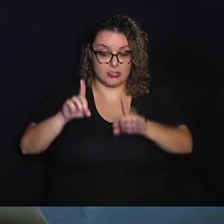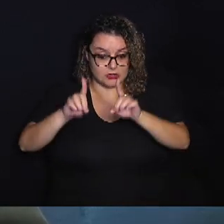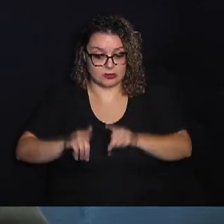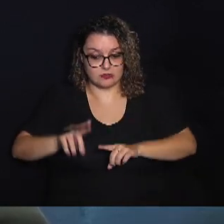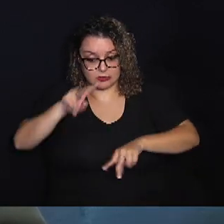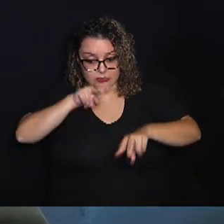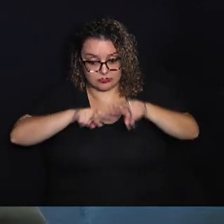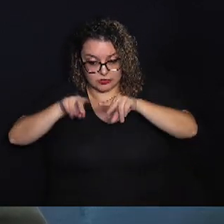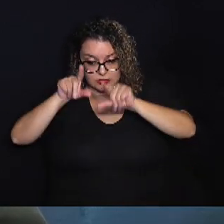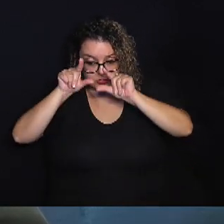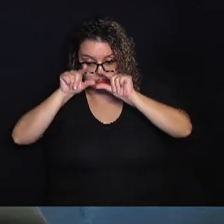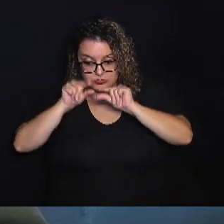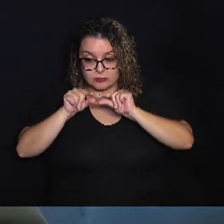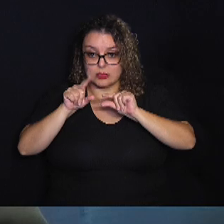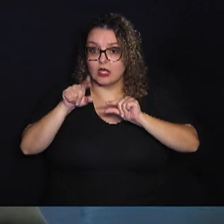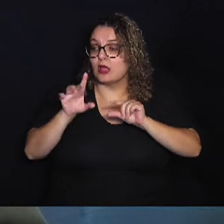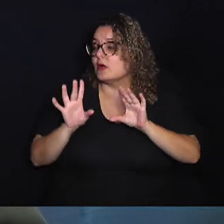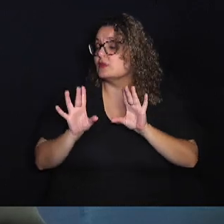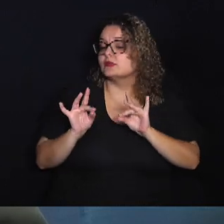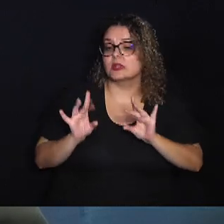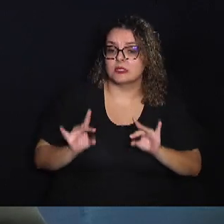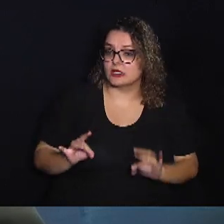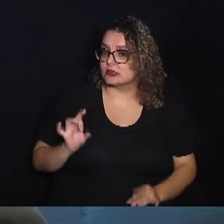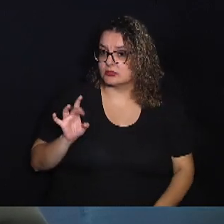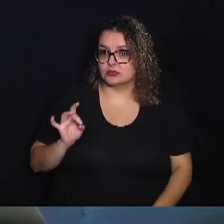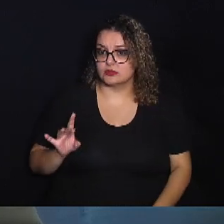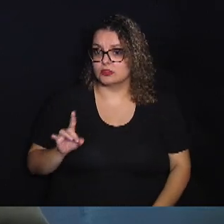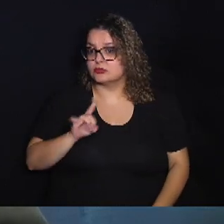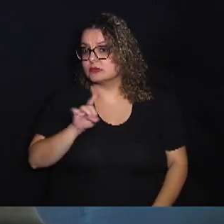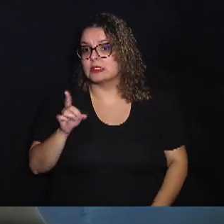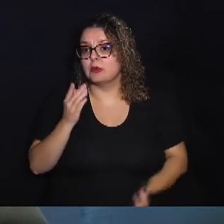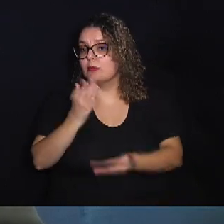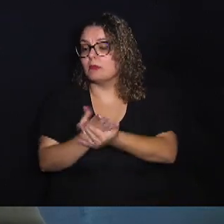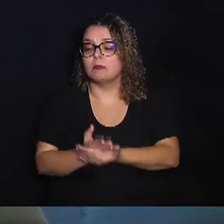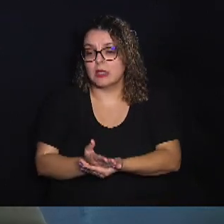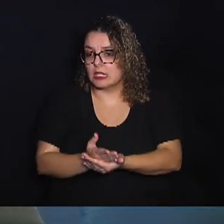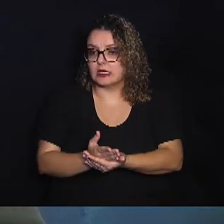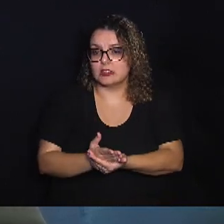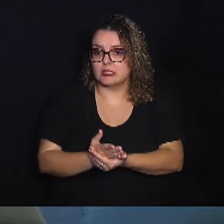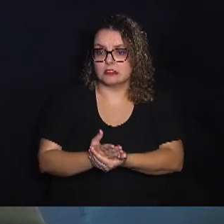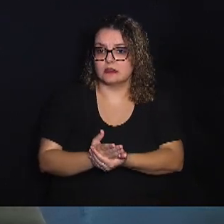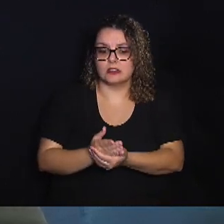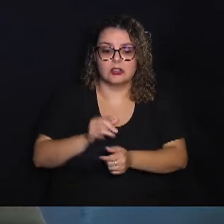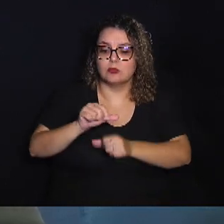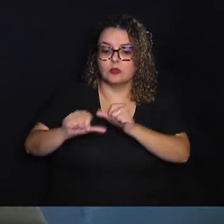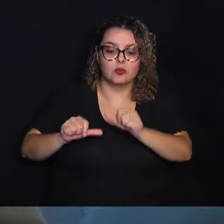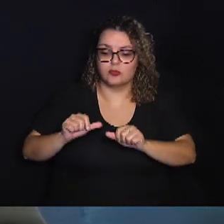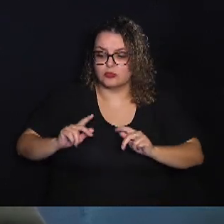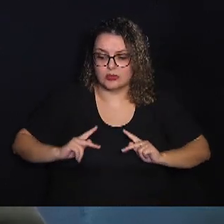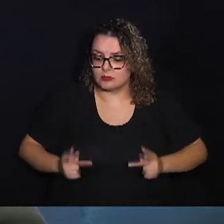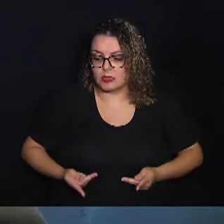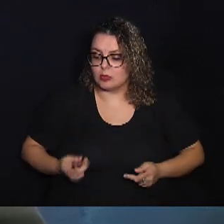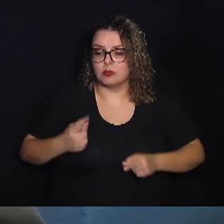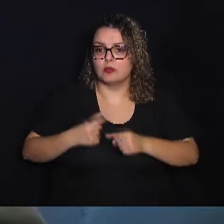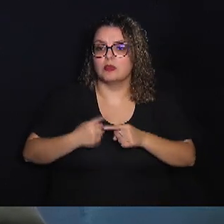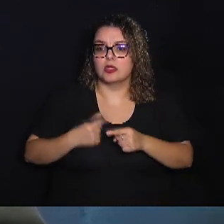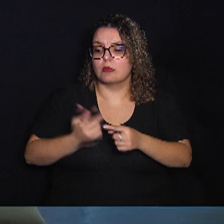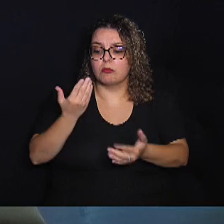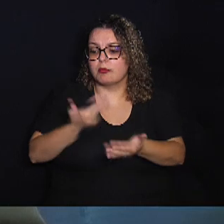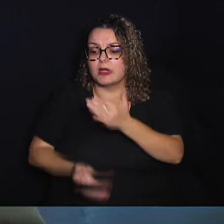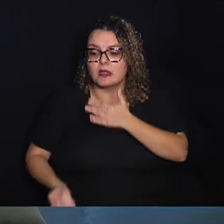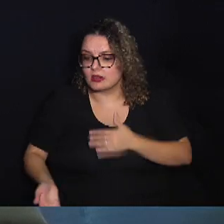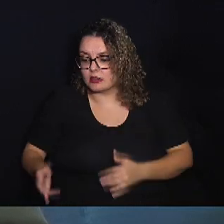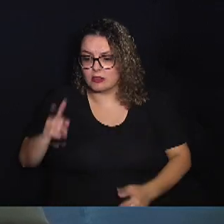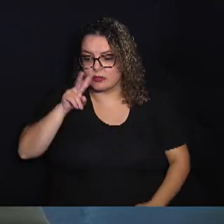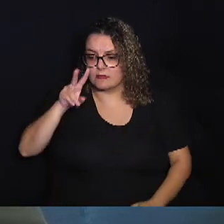visual é um detalhe, né? A pessoa não deixa de ser uma pessoa porque não tem a visão ou porque tem baixa